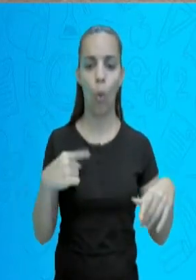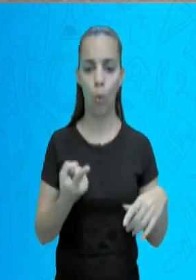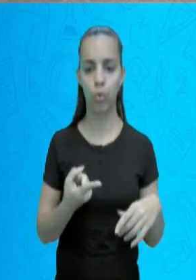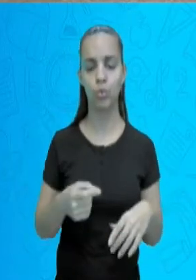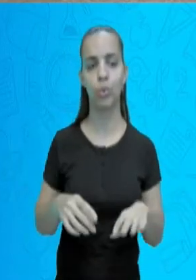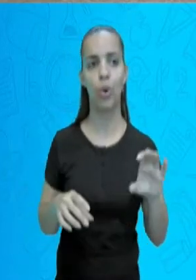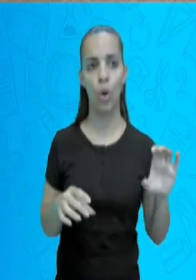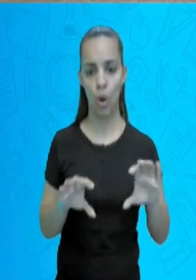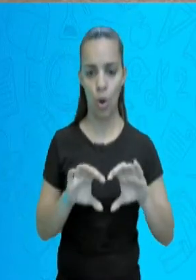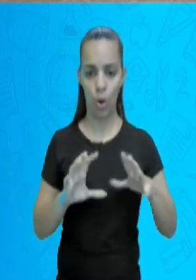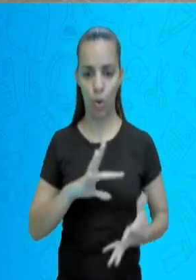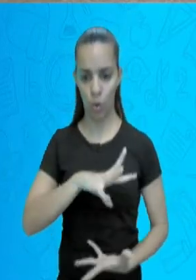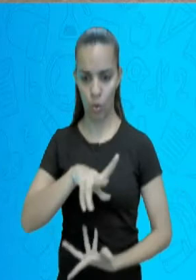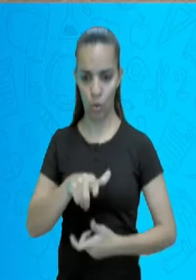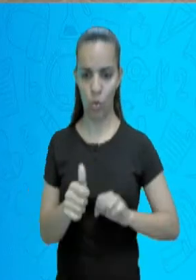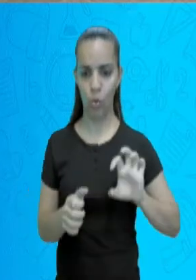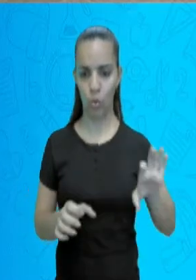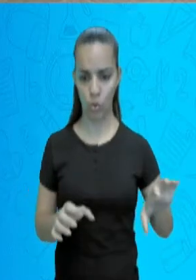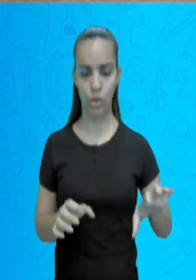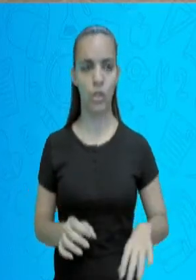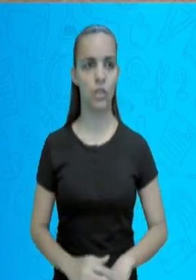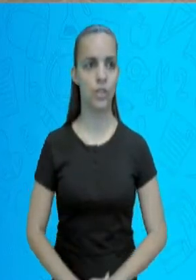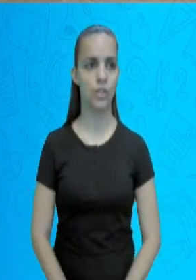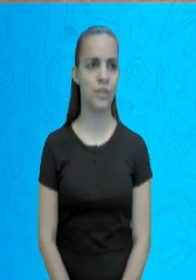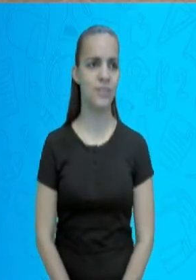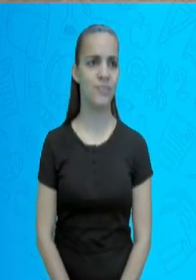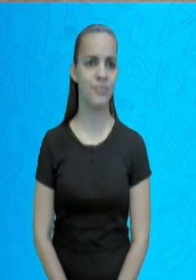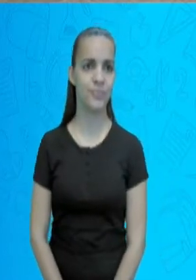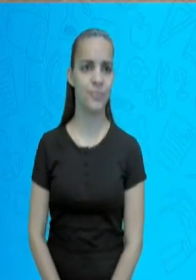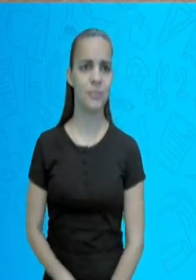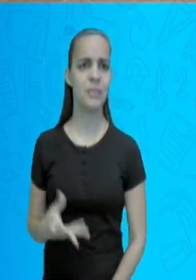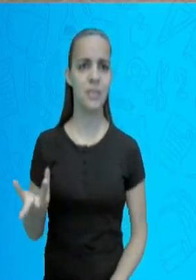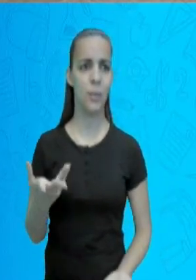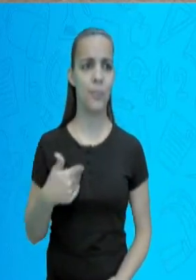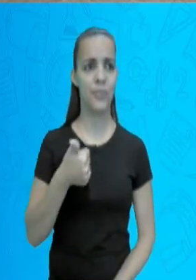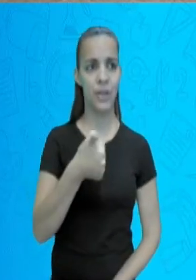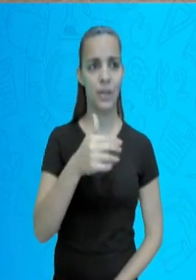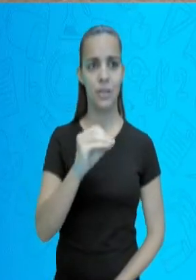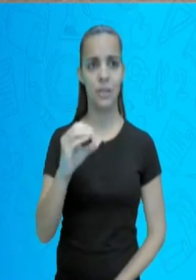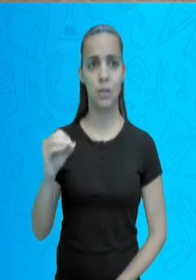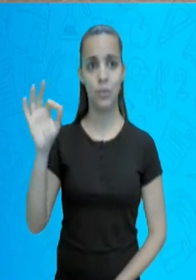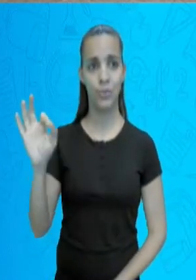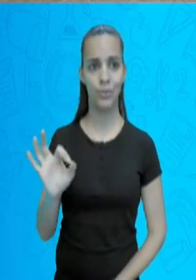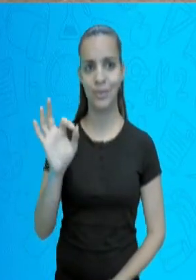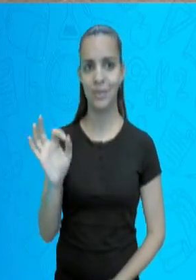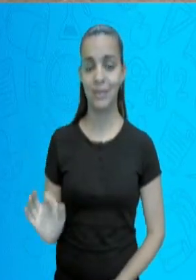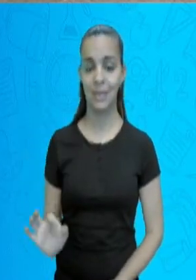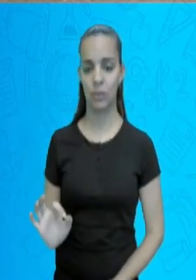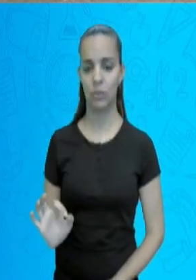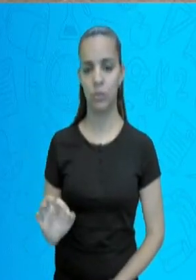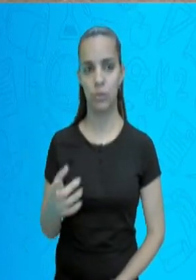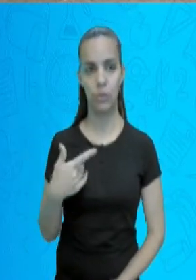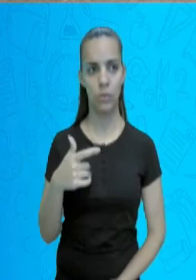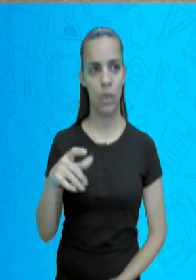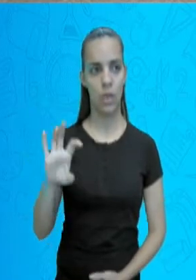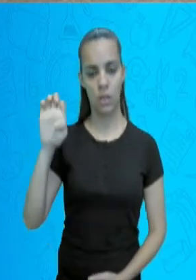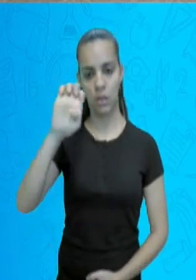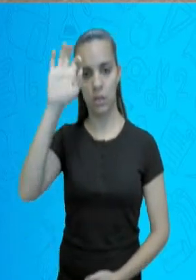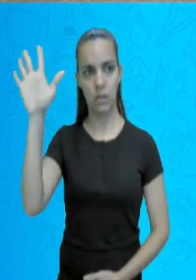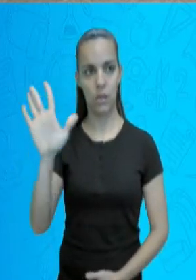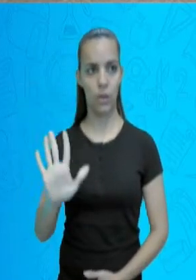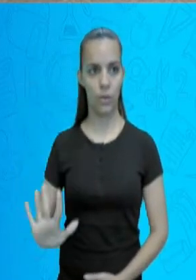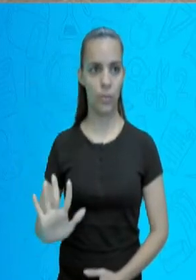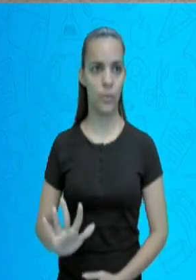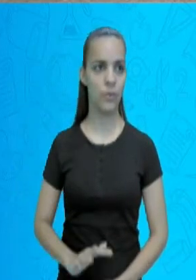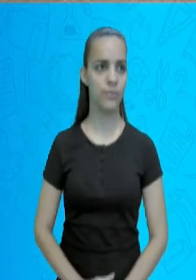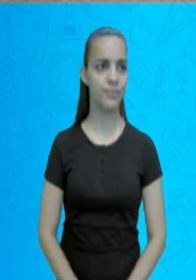aqui, eu não estou falando de um rio 100% europeu. Isso acontece no Brasil também,